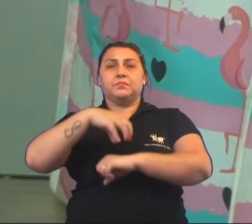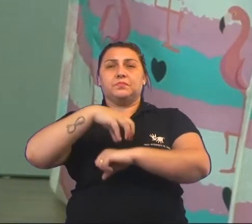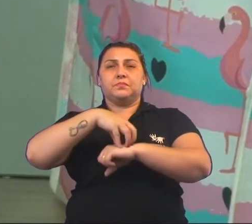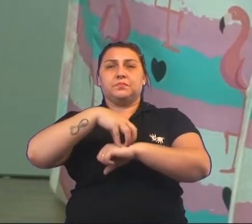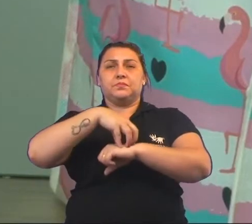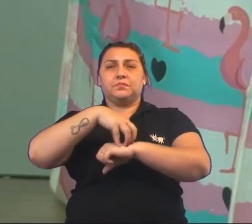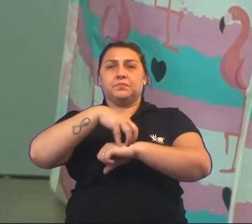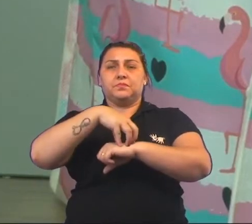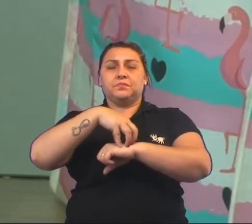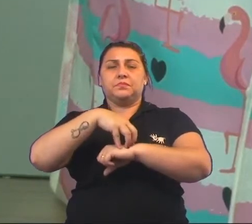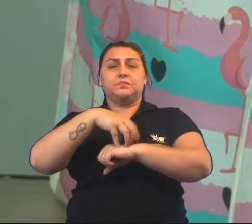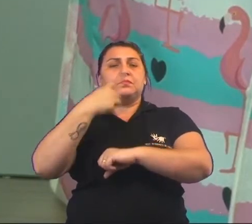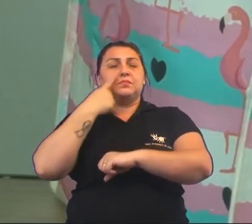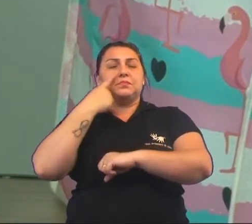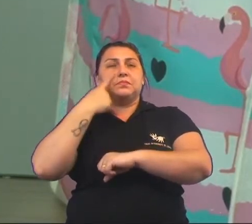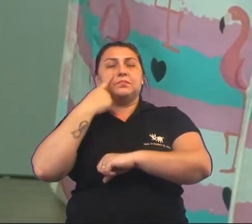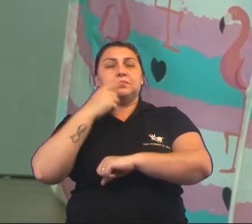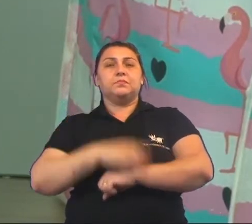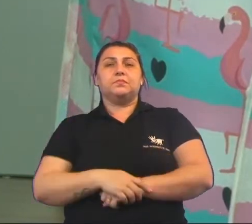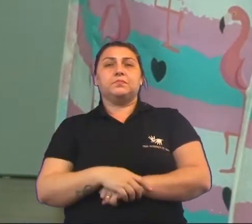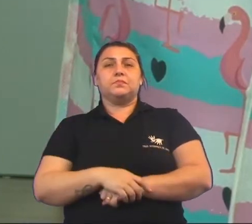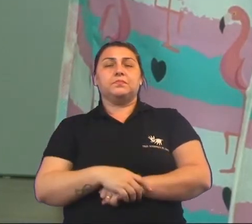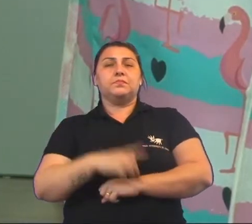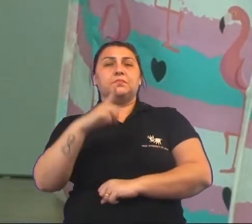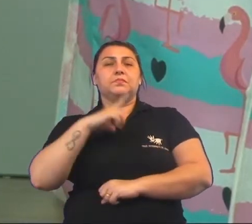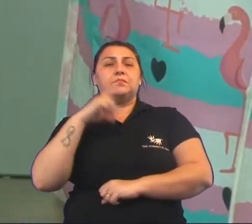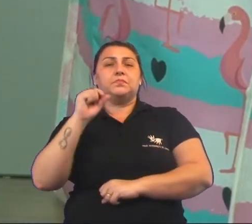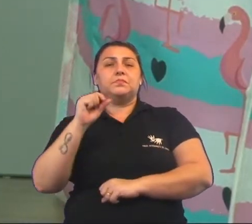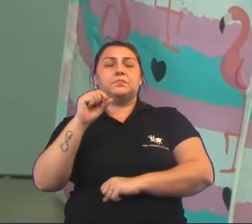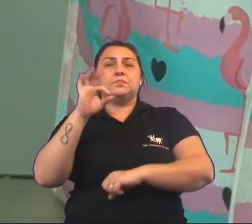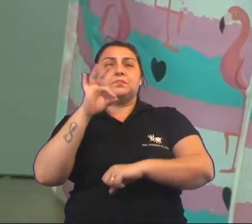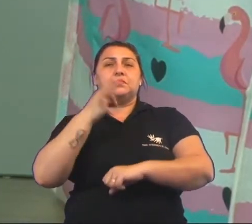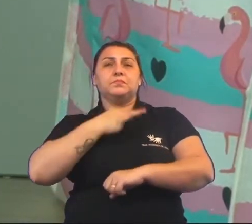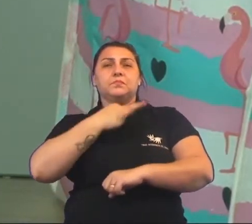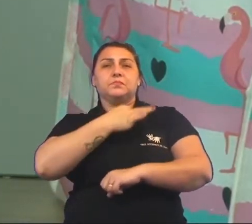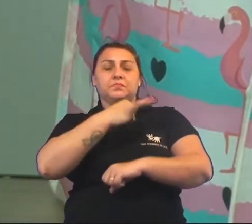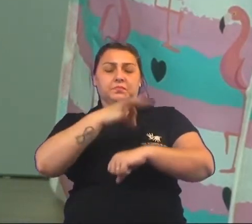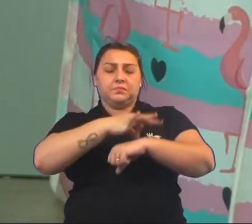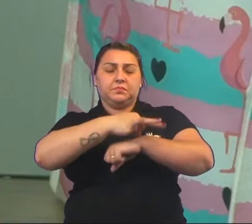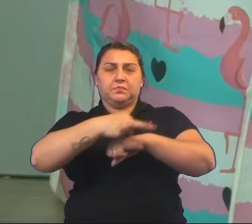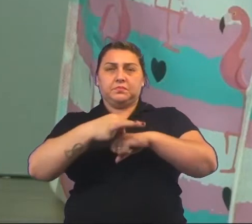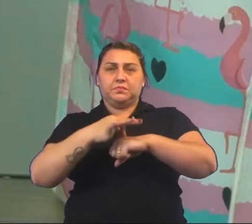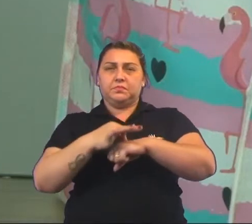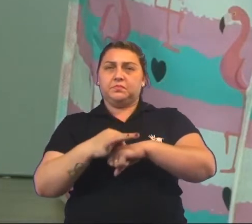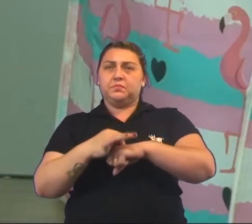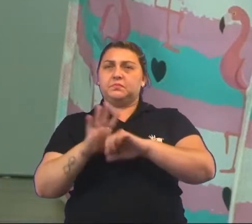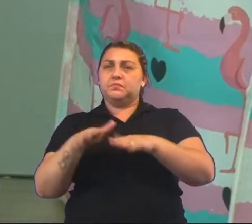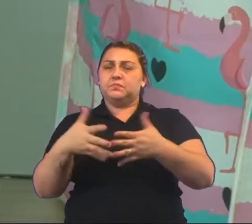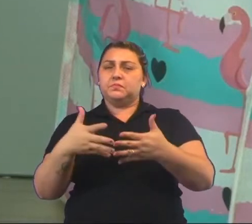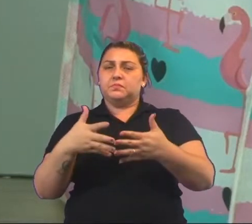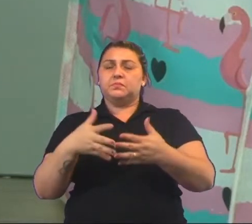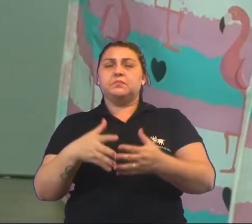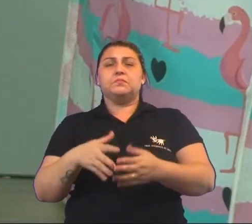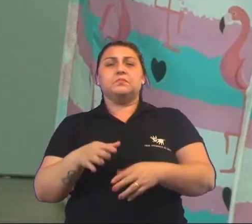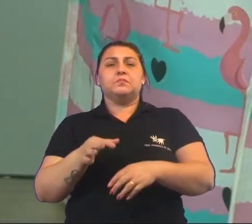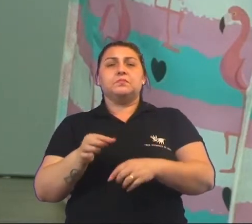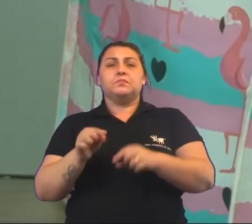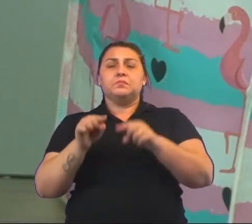da joaninha, observe que ela tem o quê? Pintinhas. E que formato é a pintinha?